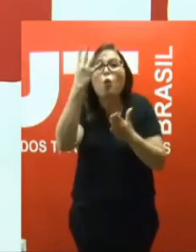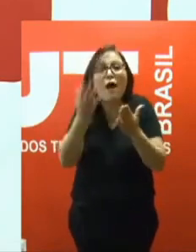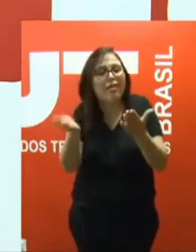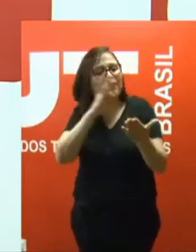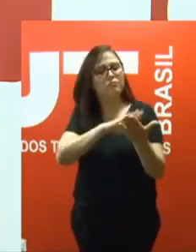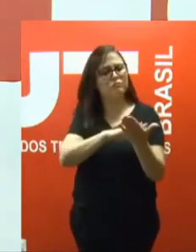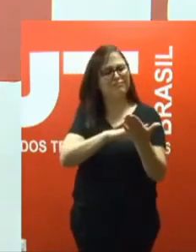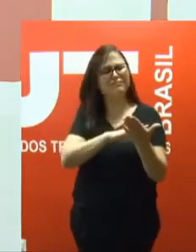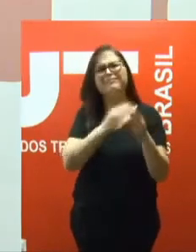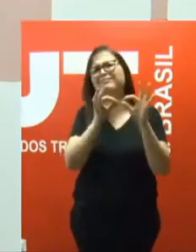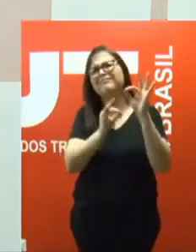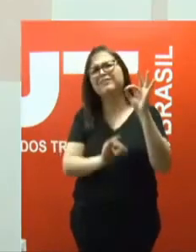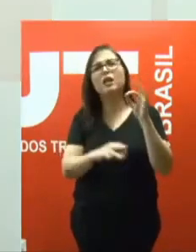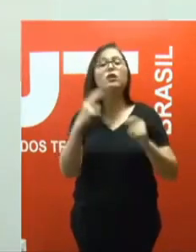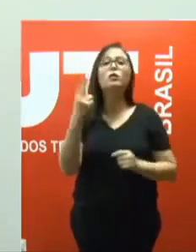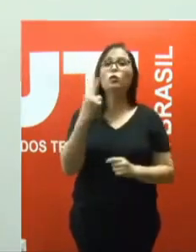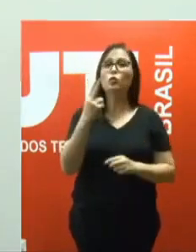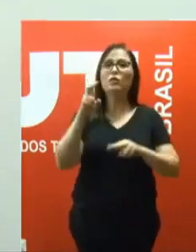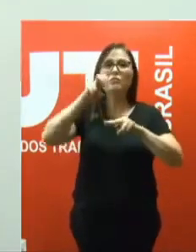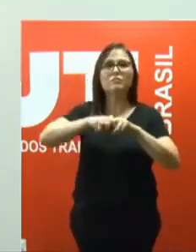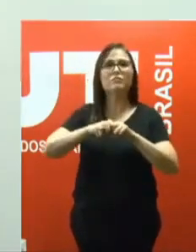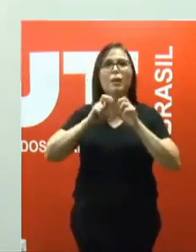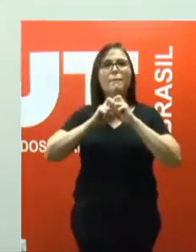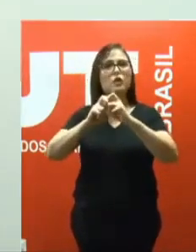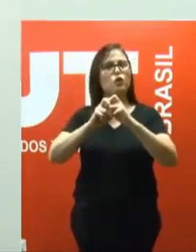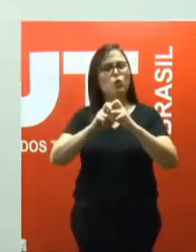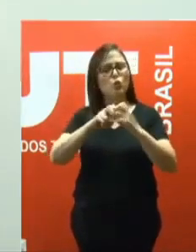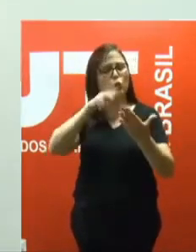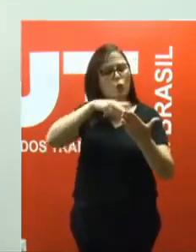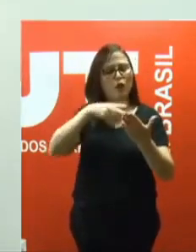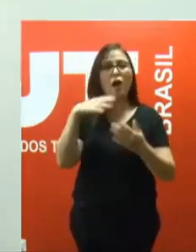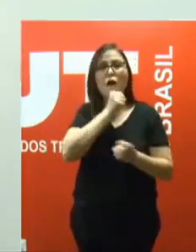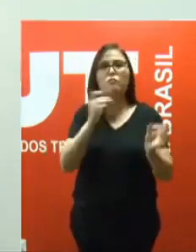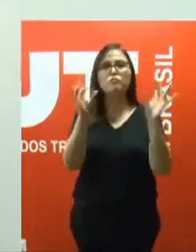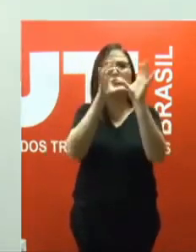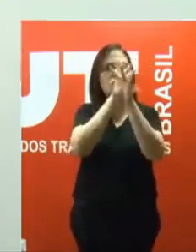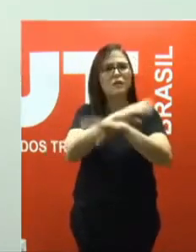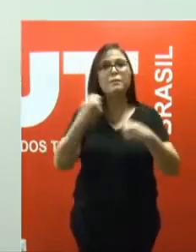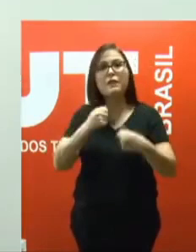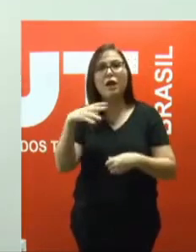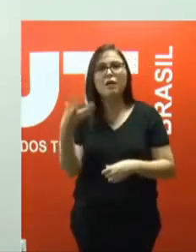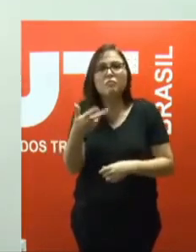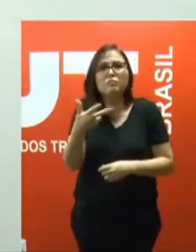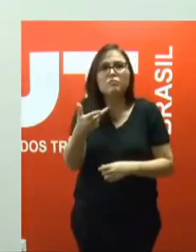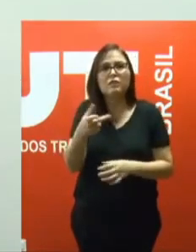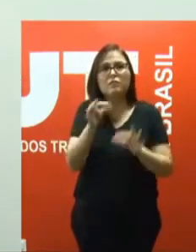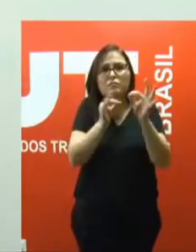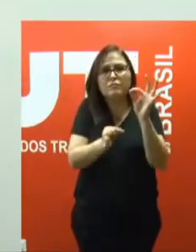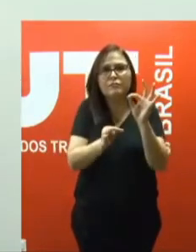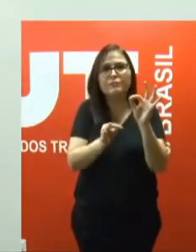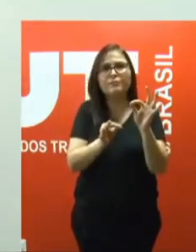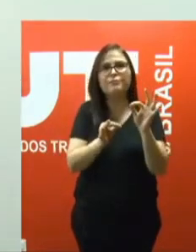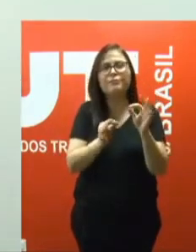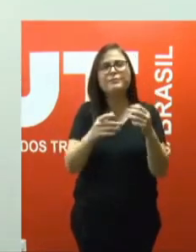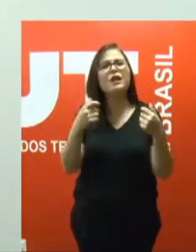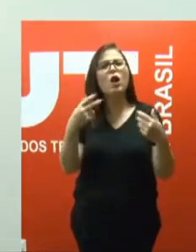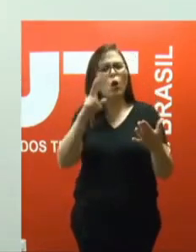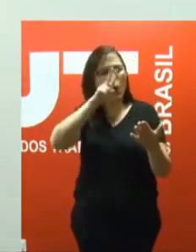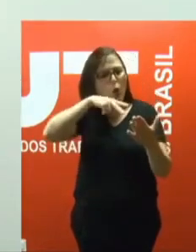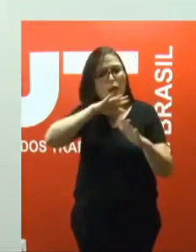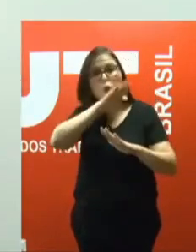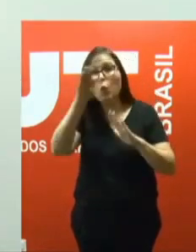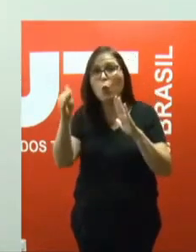lê do ponto do metrô até o lugar que ele trabalha, ele lê de onde ele pega no pátio até a portaria da empresa, ele nunca lê